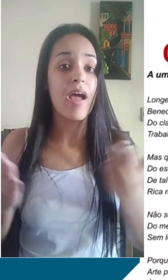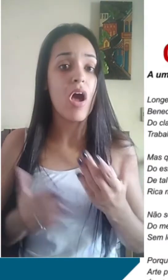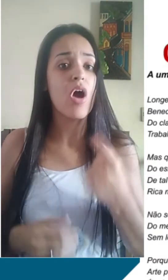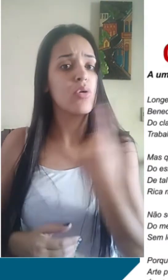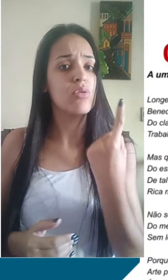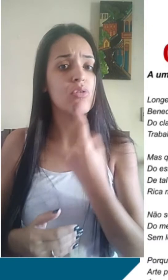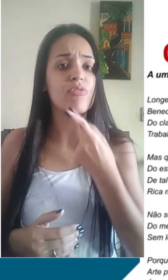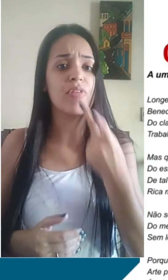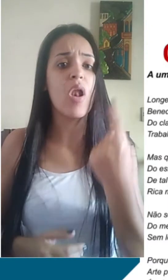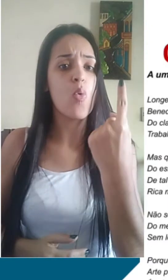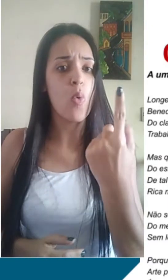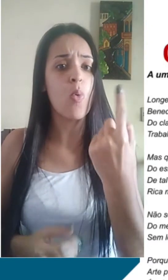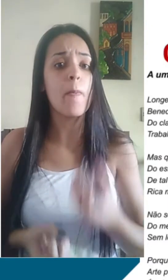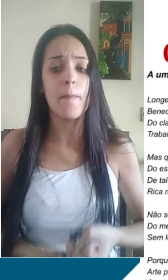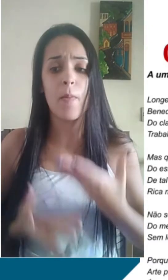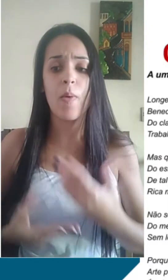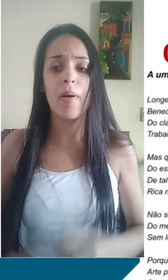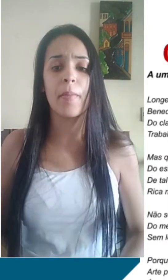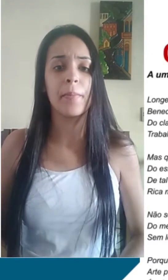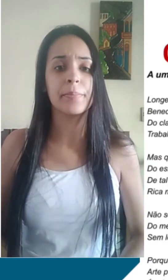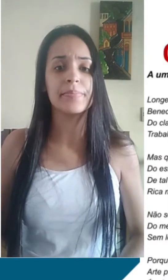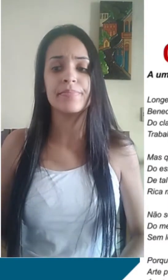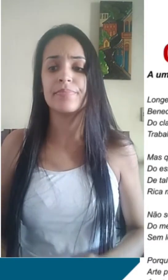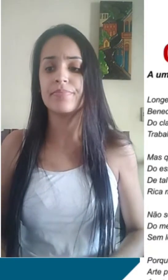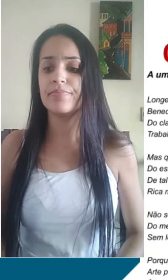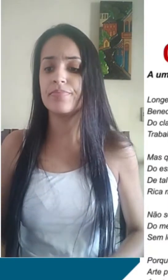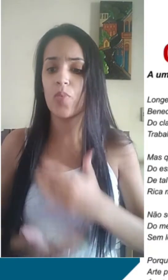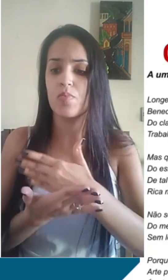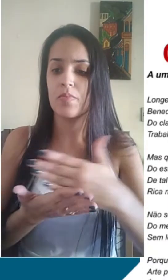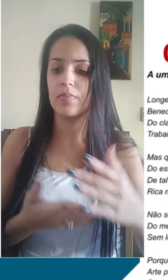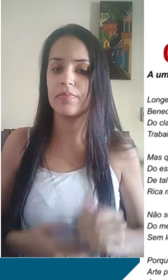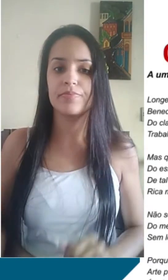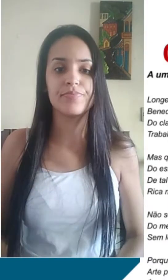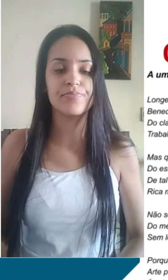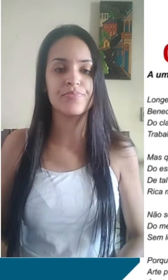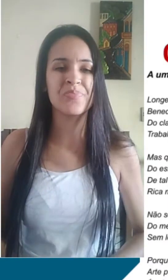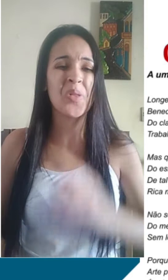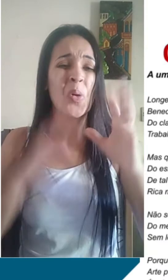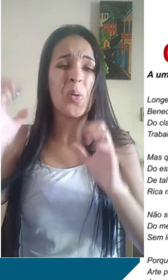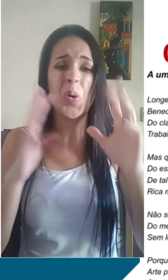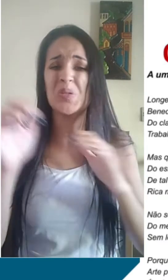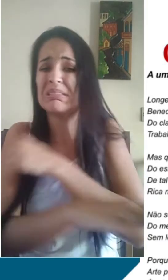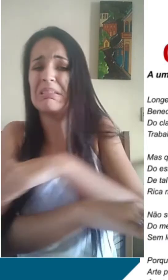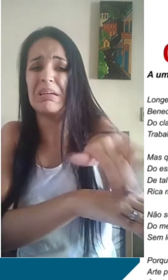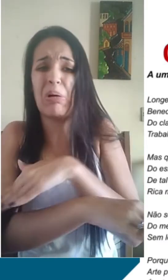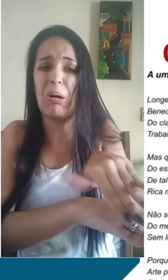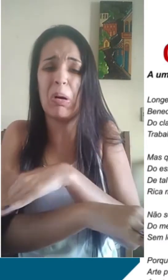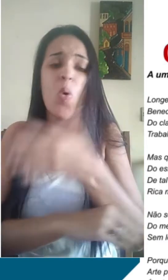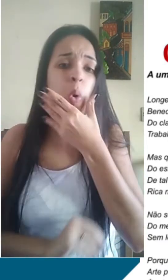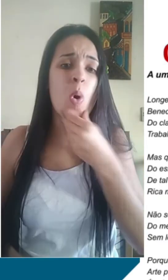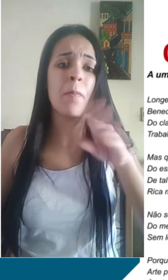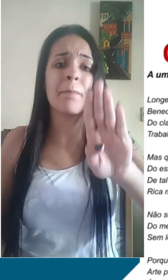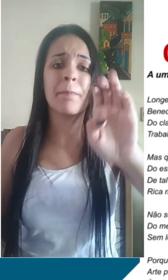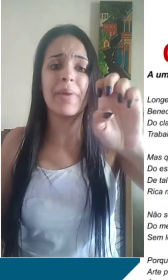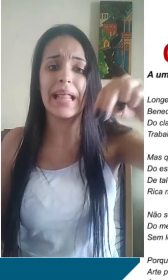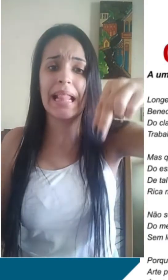rua, Beneditino escreve. No aconchego do claustro, na paciência e no